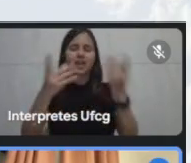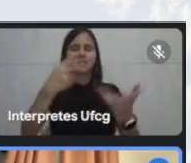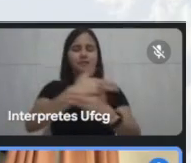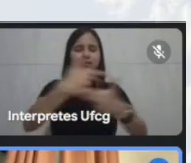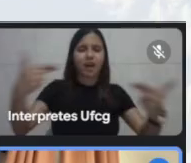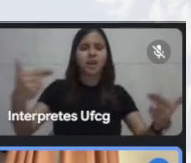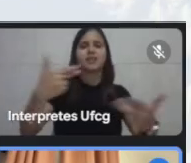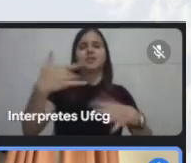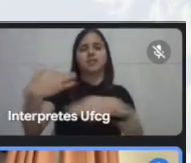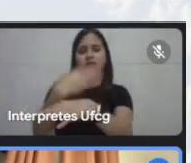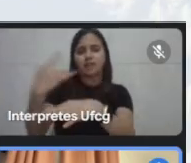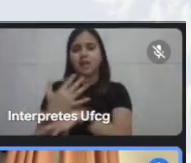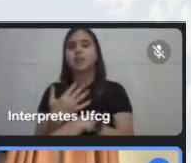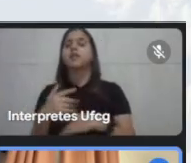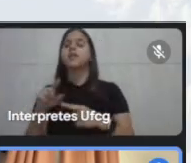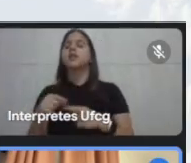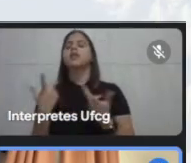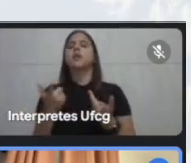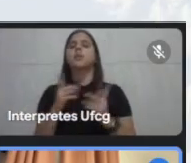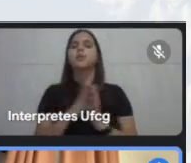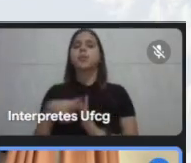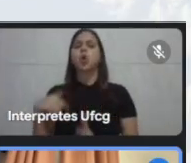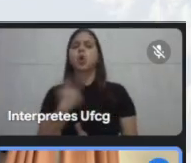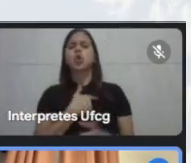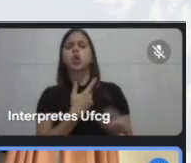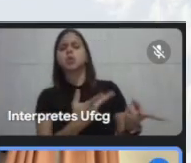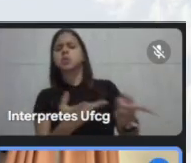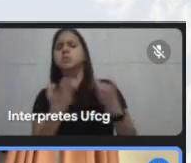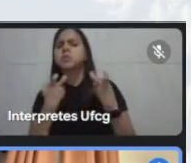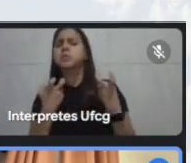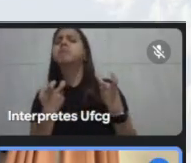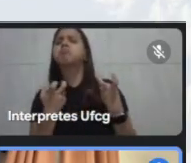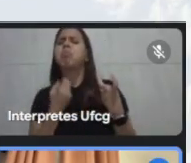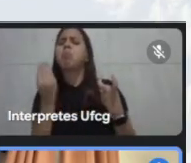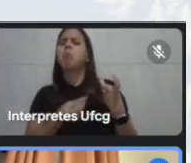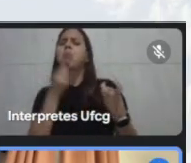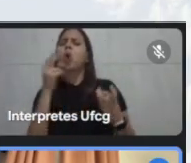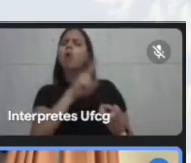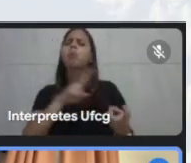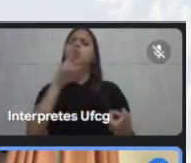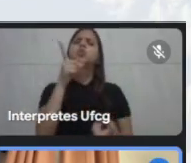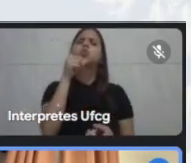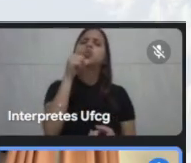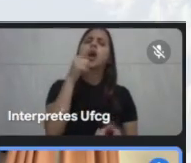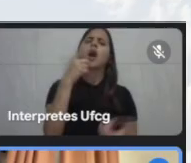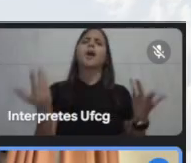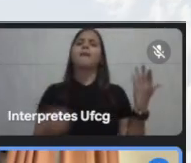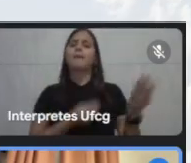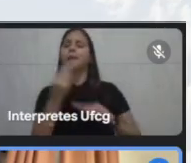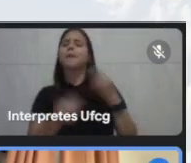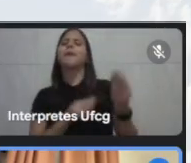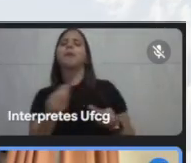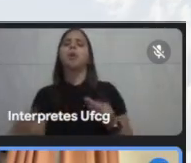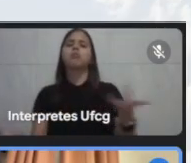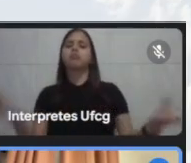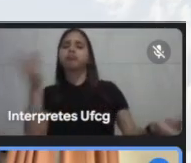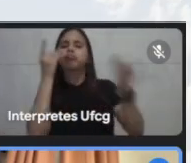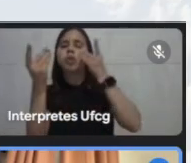conseguiu estimar a demanda de água em virtude da expansão urbana, porque a gente conseguiu espacializar todos esses dados de